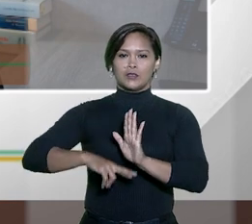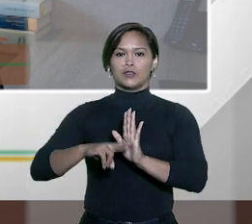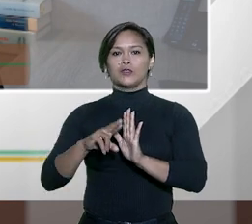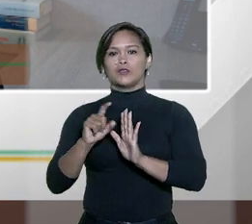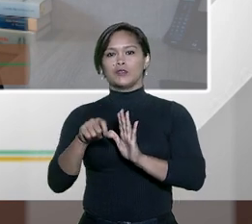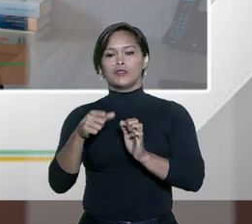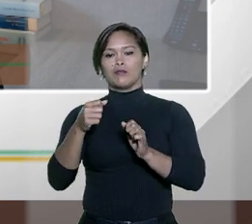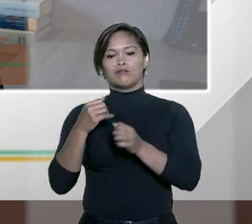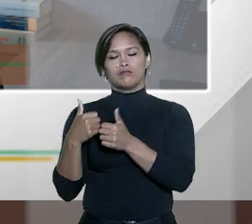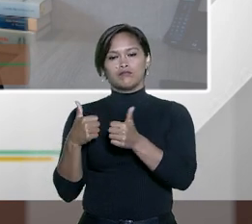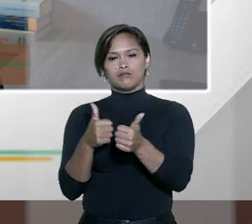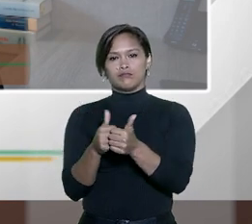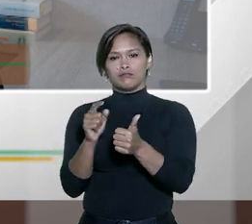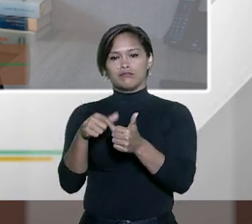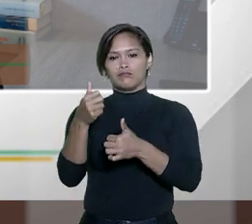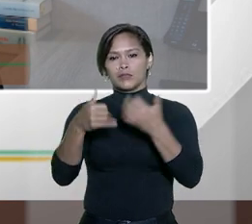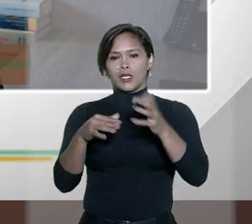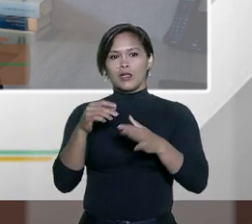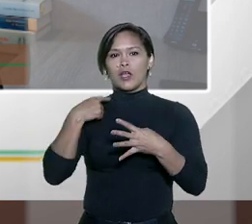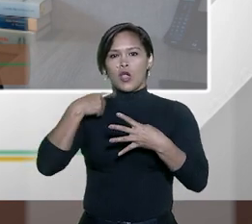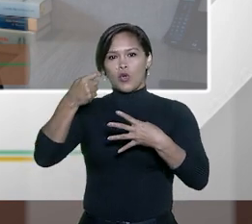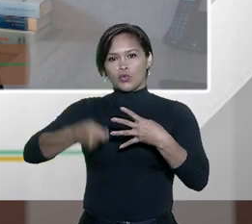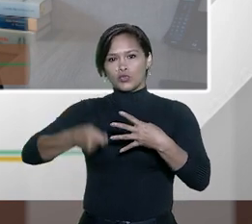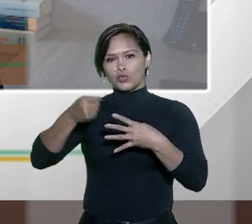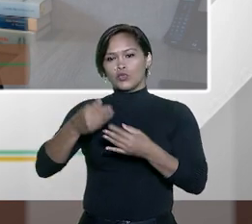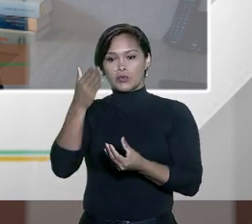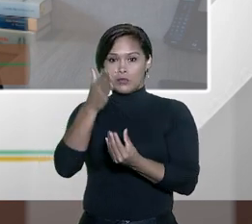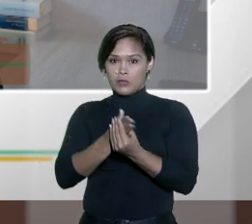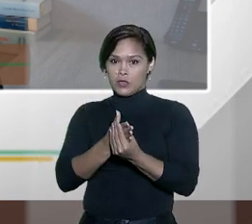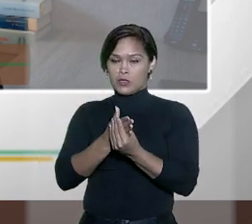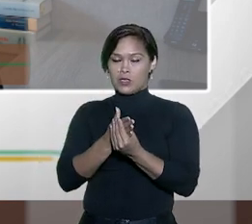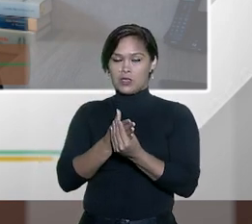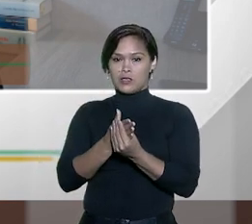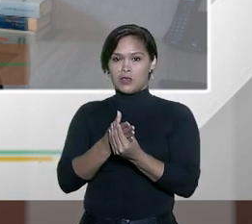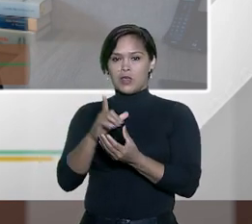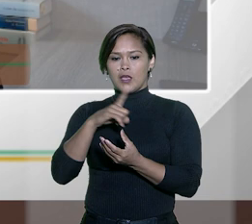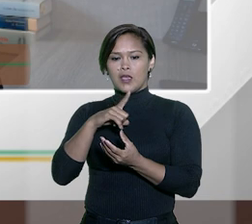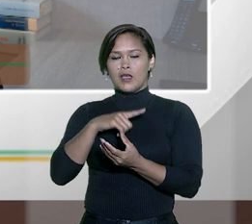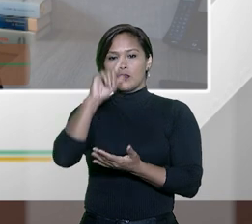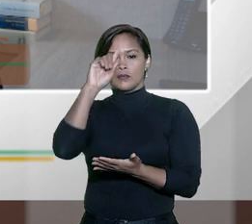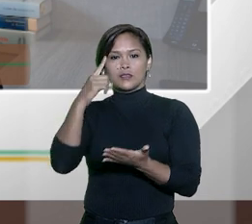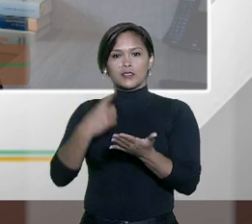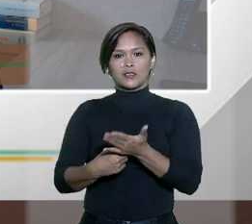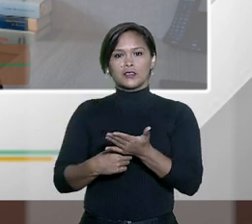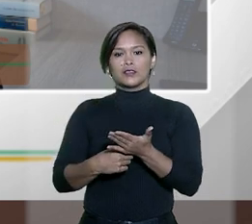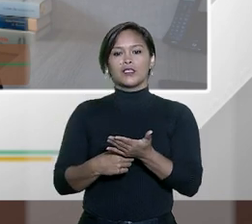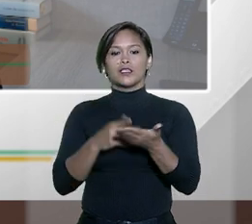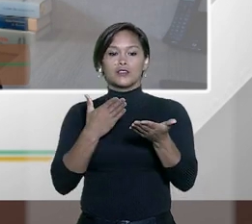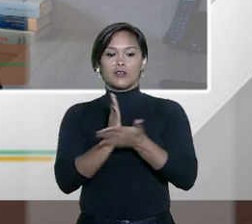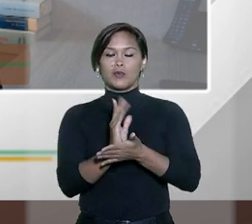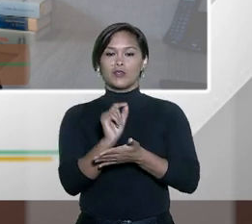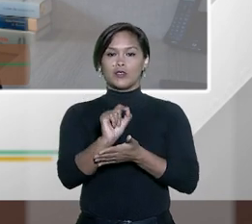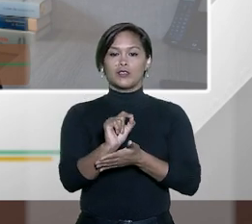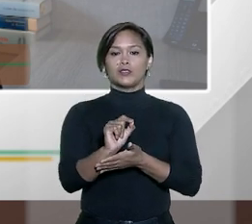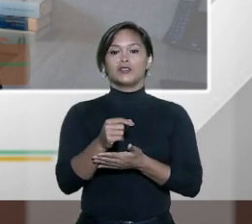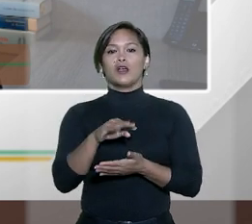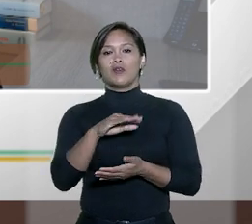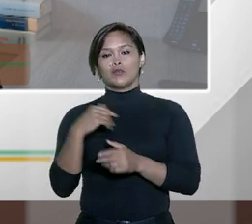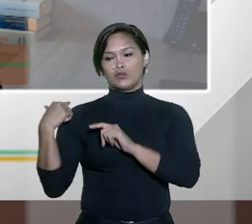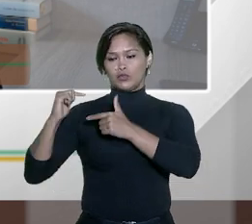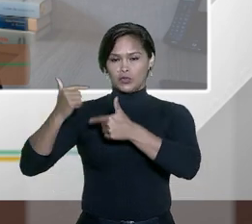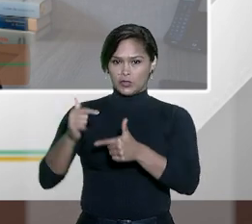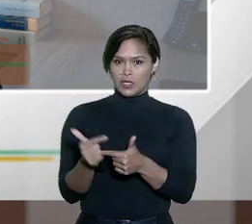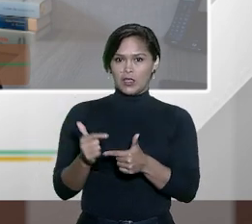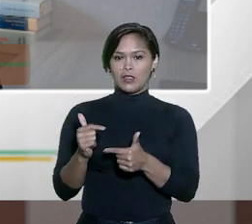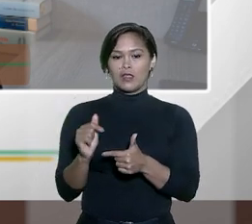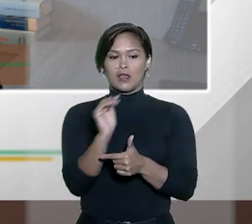resolução disciplinando que o juiz do processo do precatório ele decidirá sobre a habilitação dos herdeiros, né?